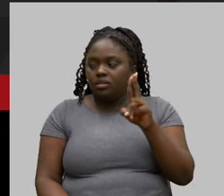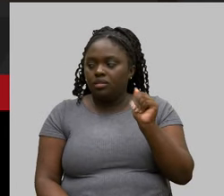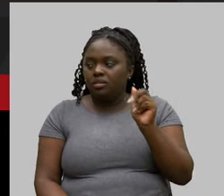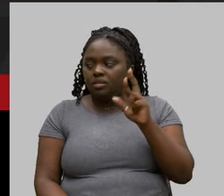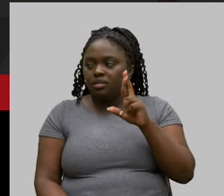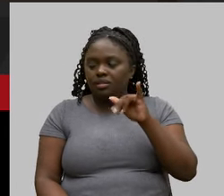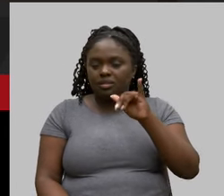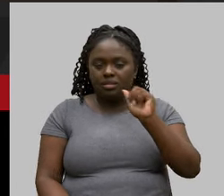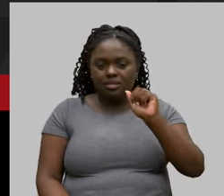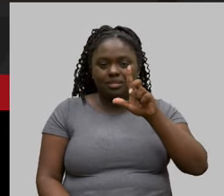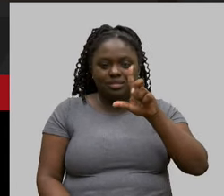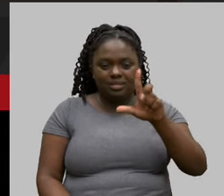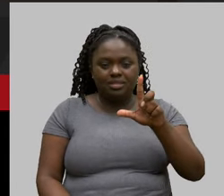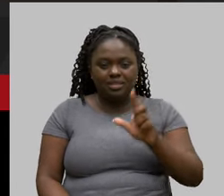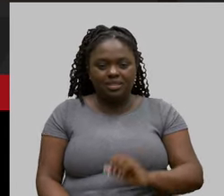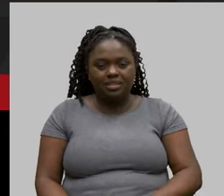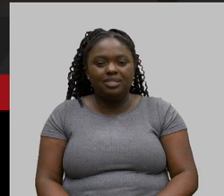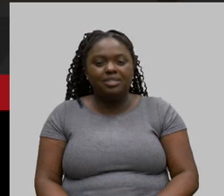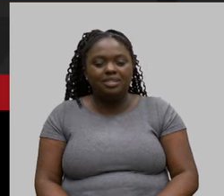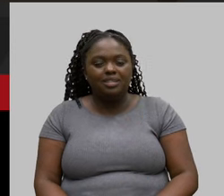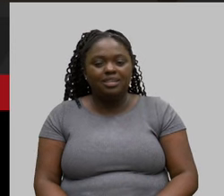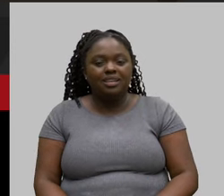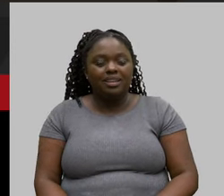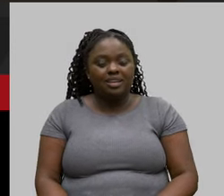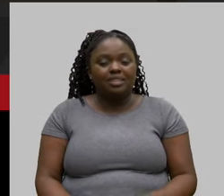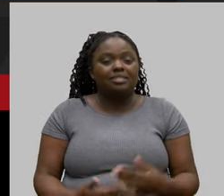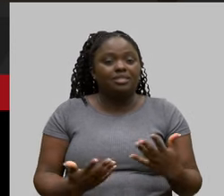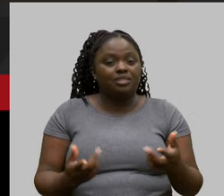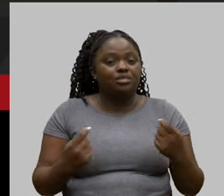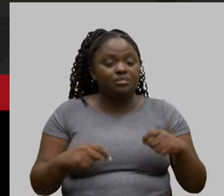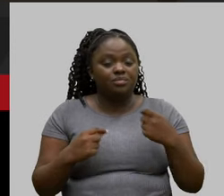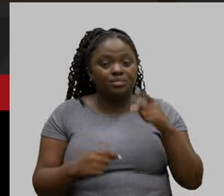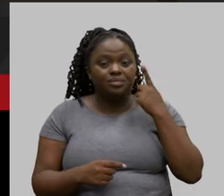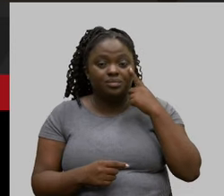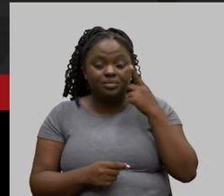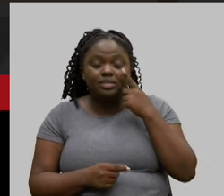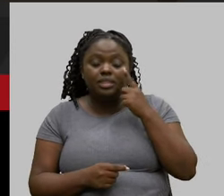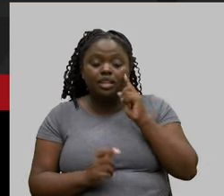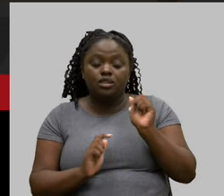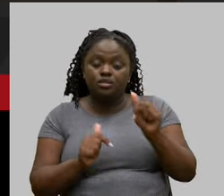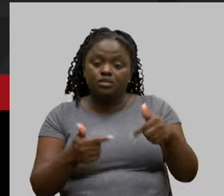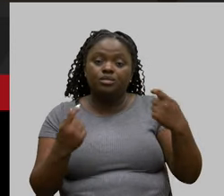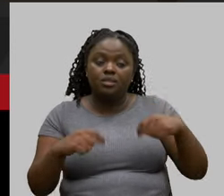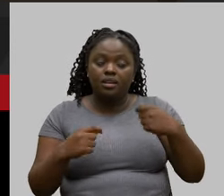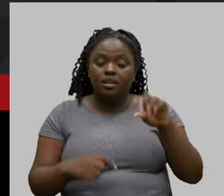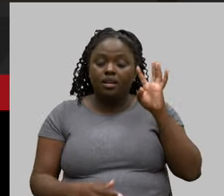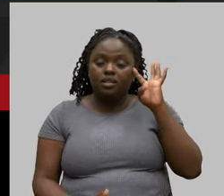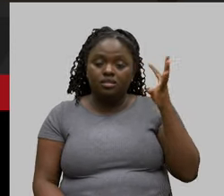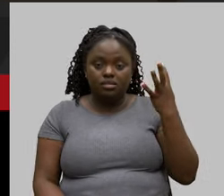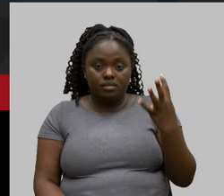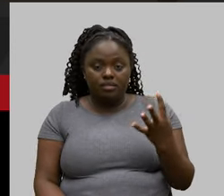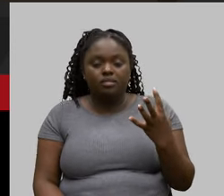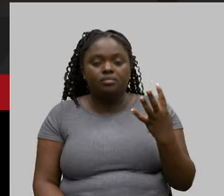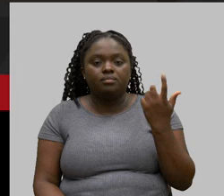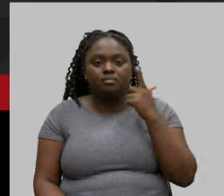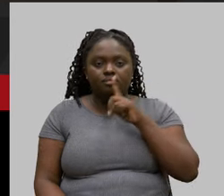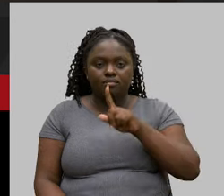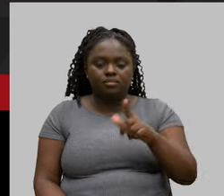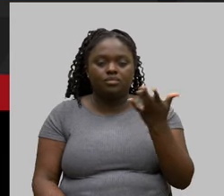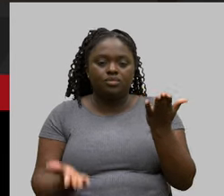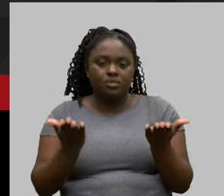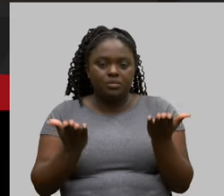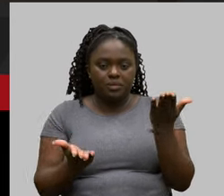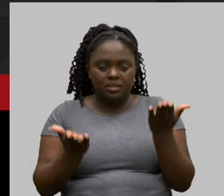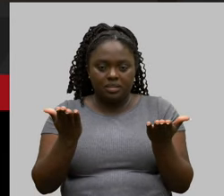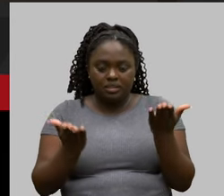autoriais porque elas que vão nos nortear aí as atitudes que a gente tem que tomar pra gente eh atingir o equilíbrio atuarial